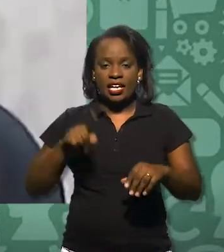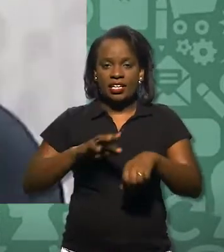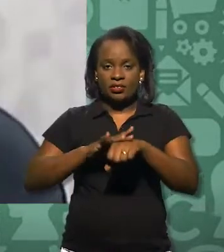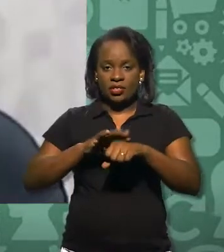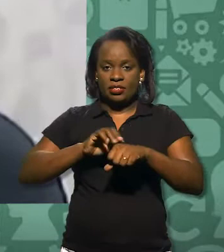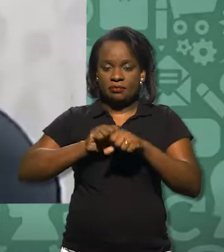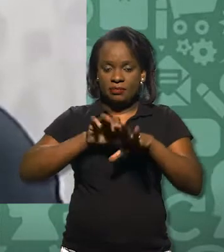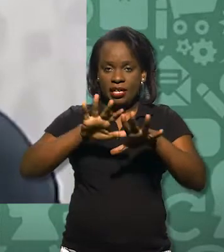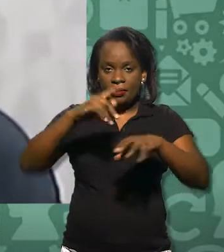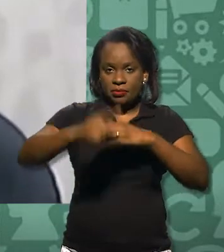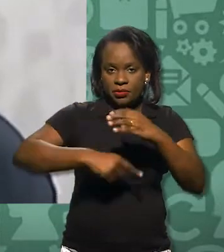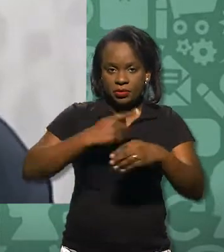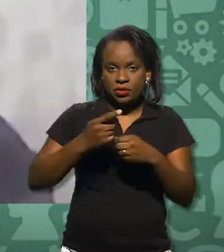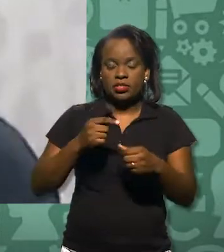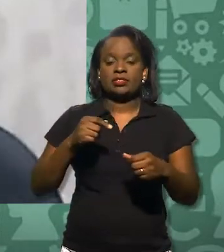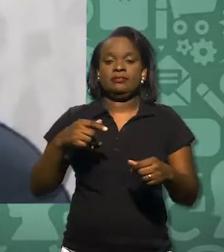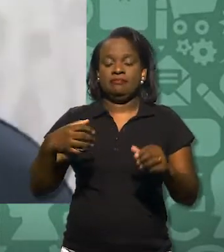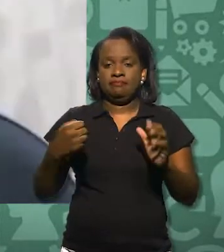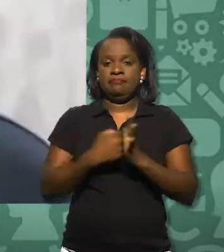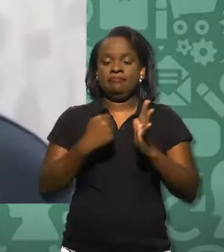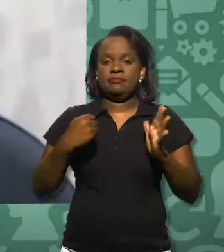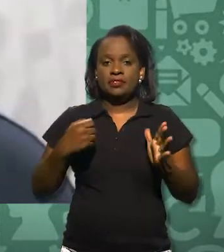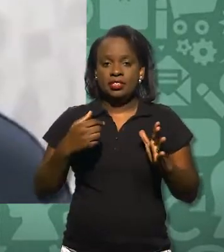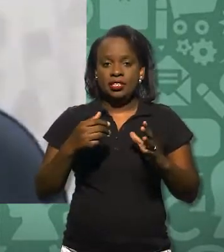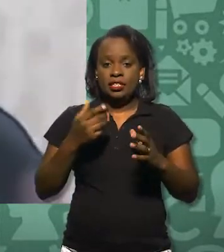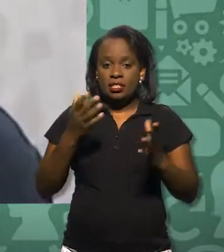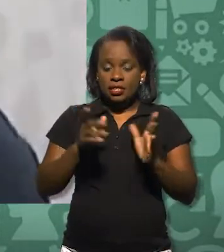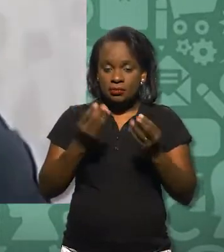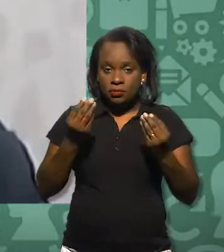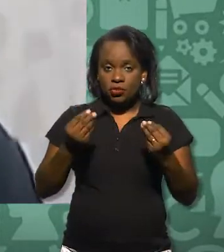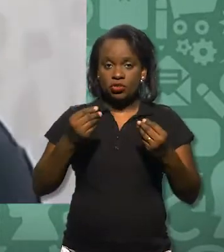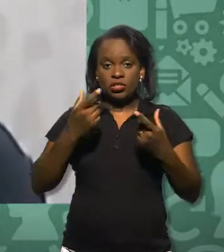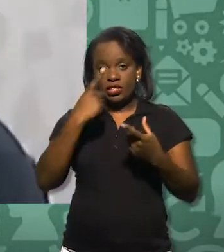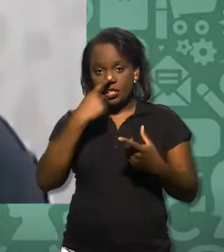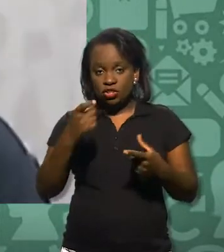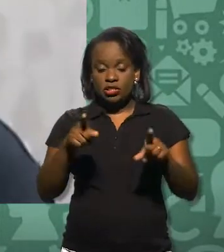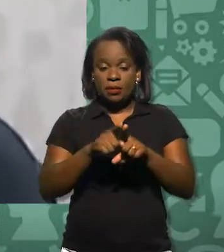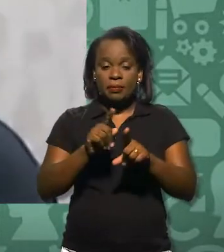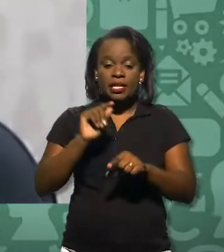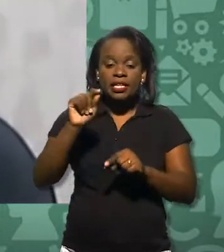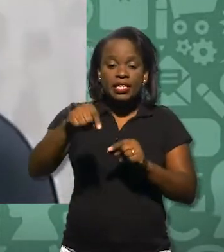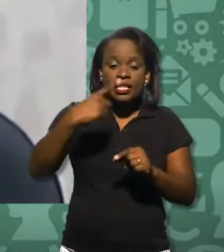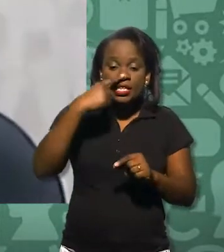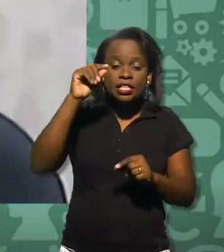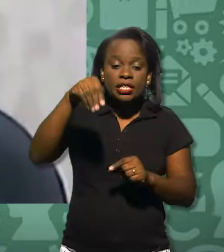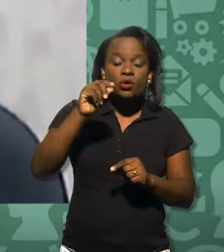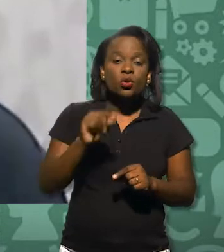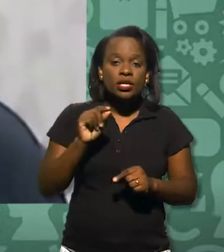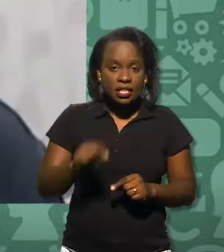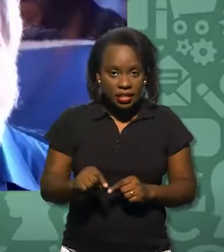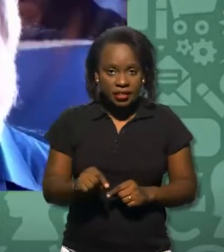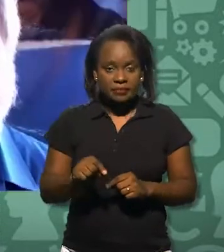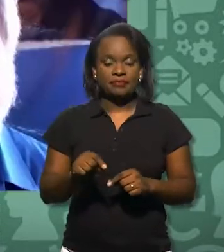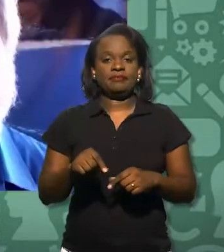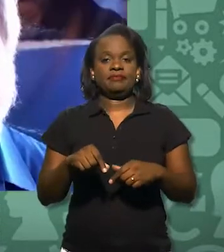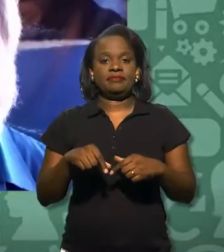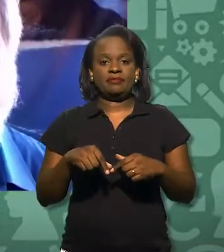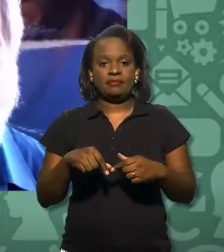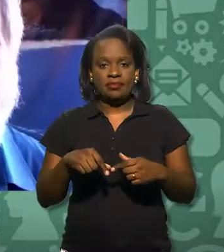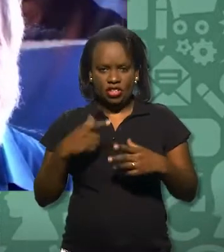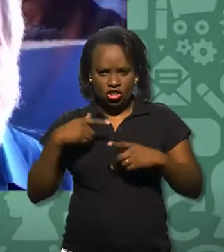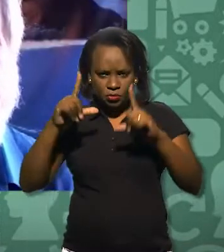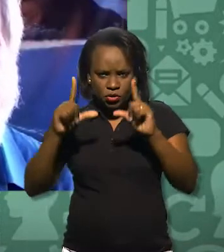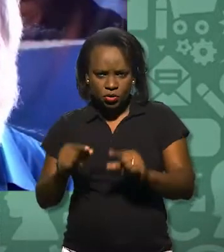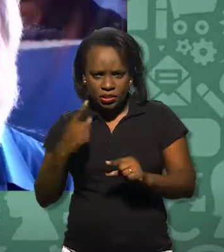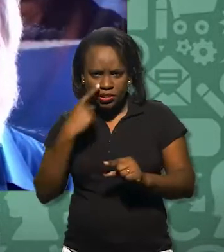A pandemia, ela impactou tanto na quantidade quanto na qualidade, ou seja, na composição física do lixo. E